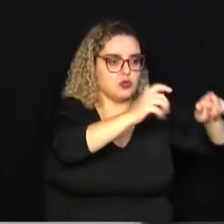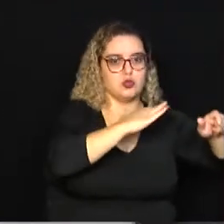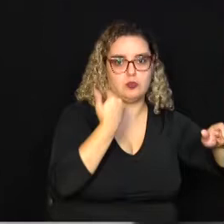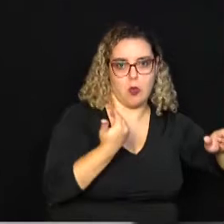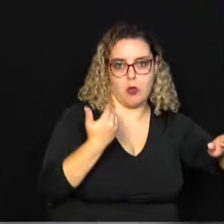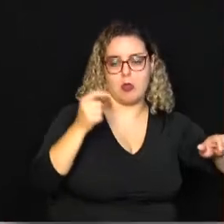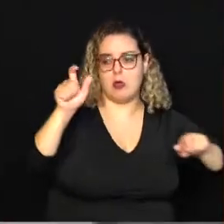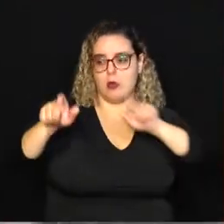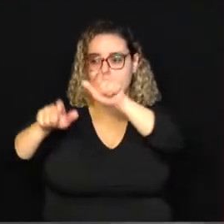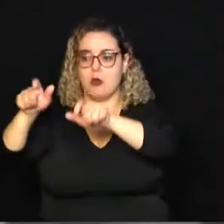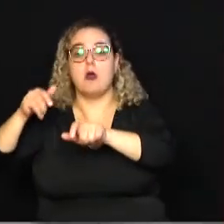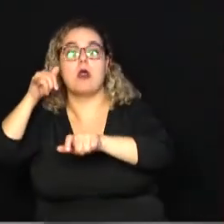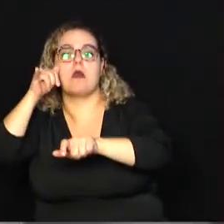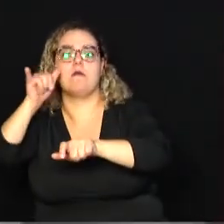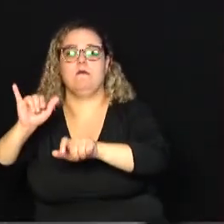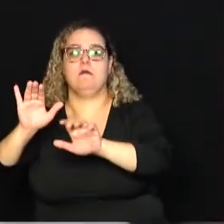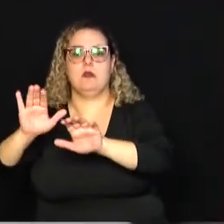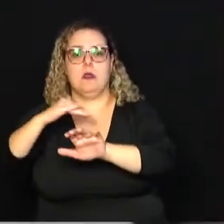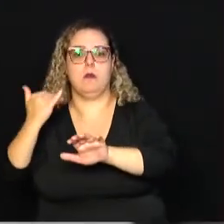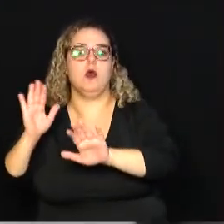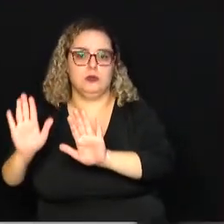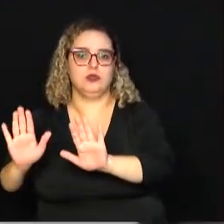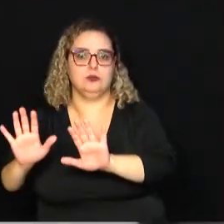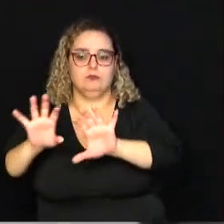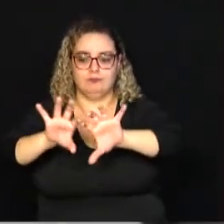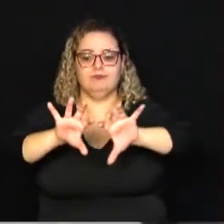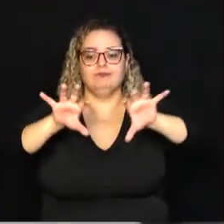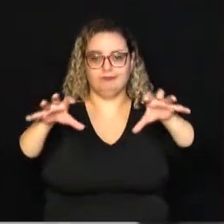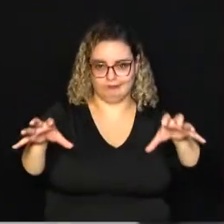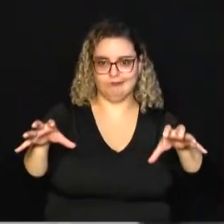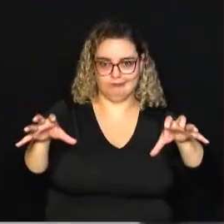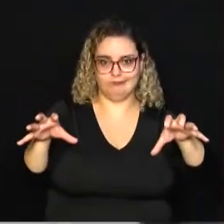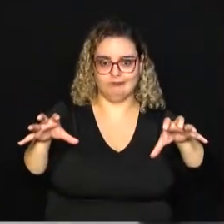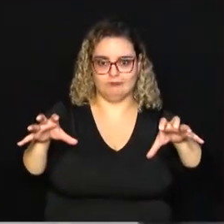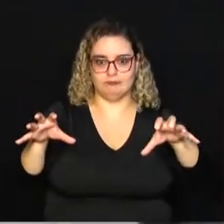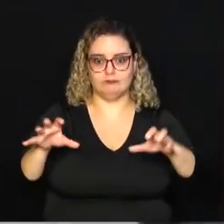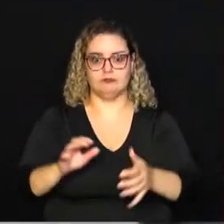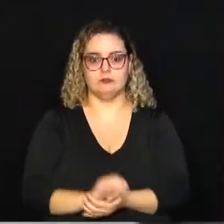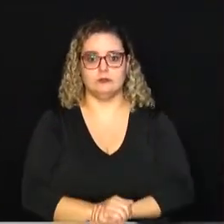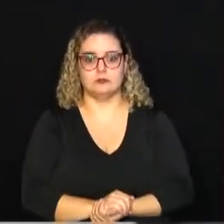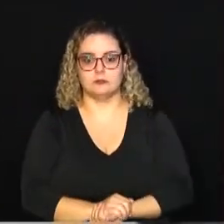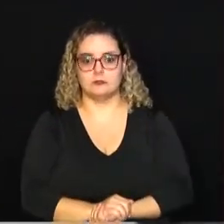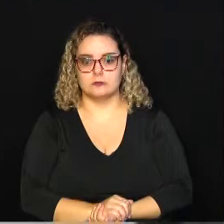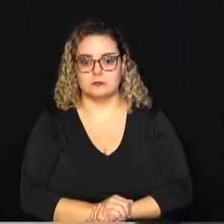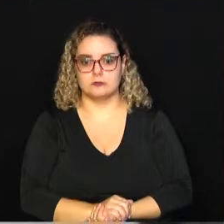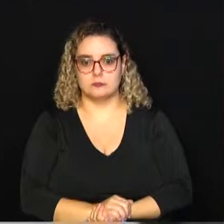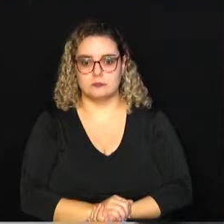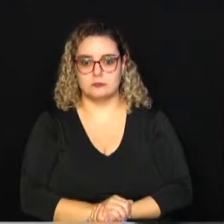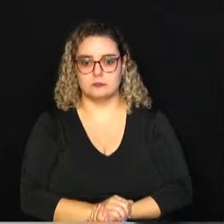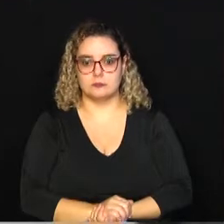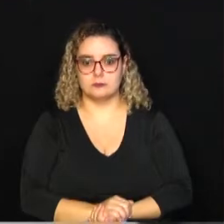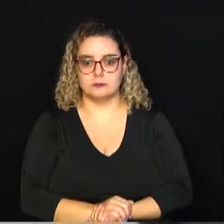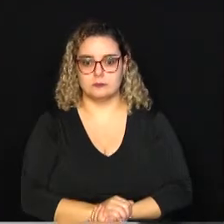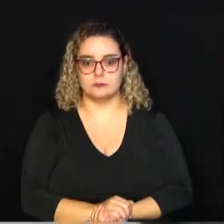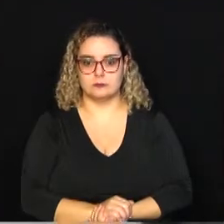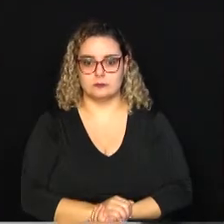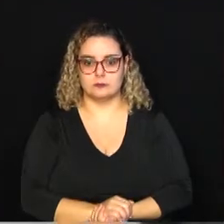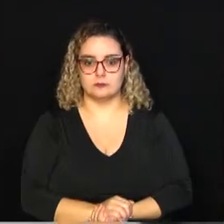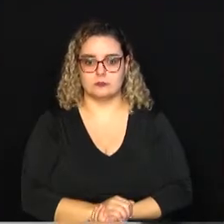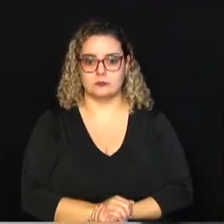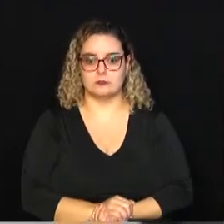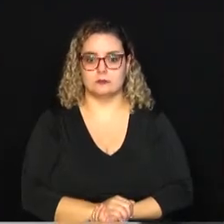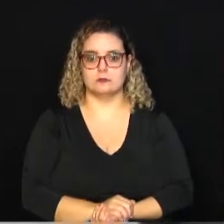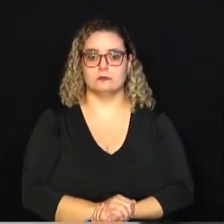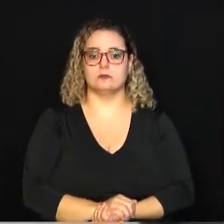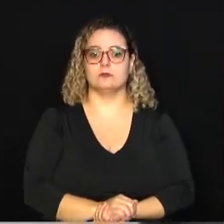essa variante ela é capaz, então, de se disseminar muito rapidamente, né? E de predominar